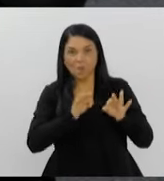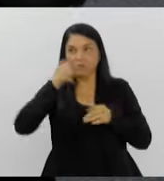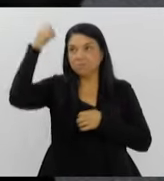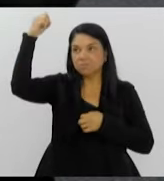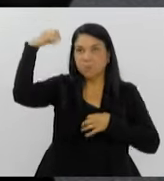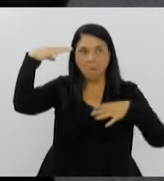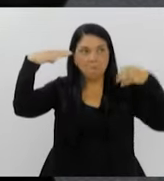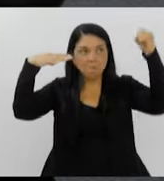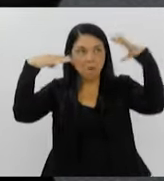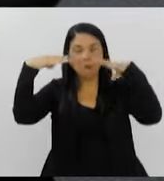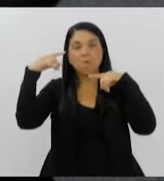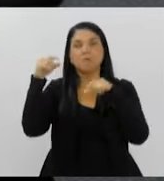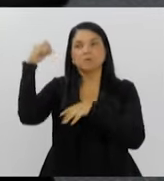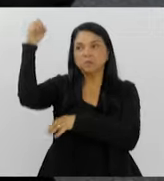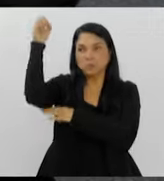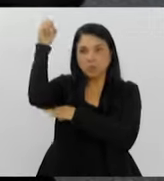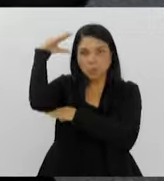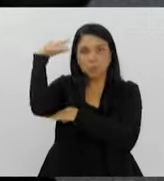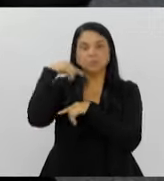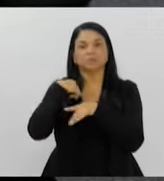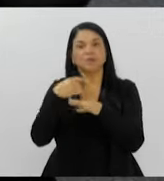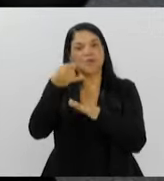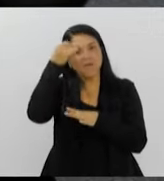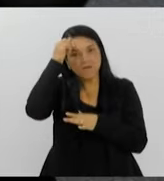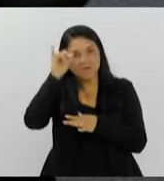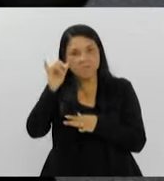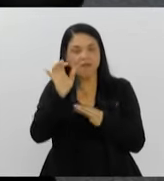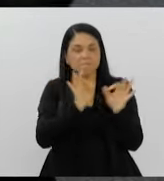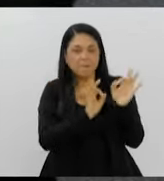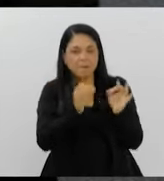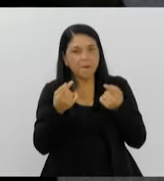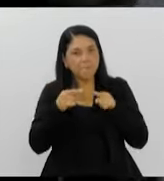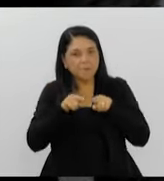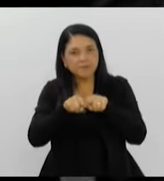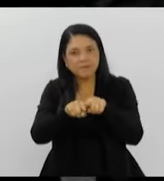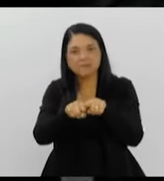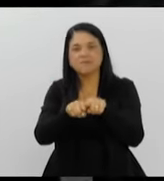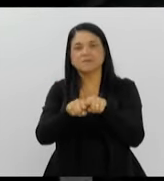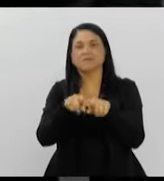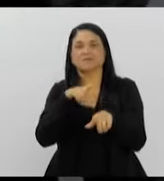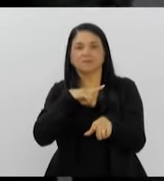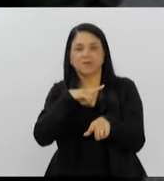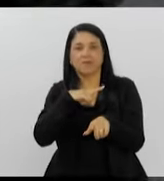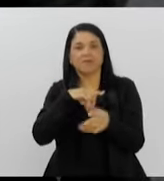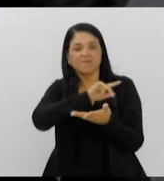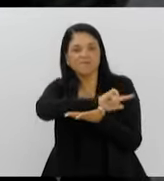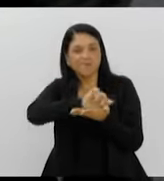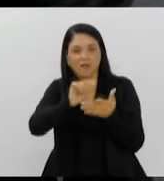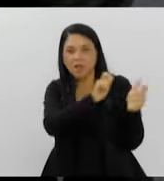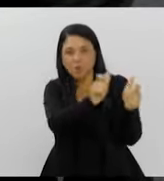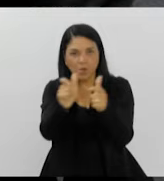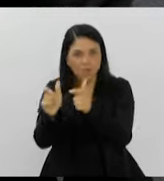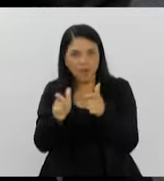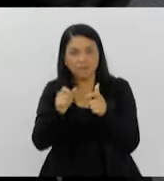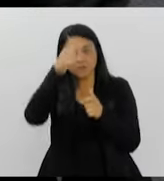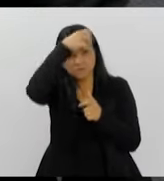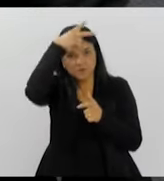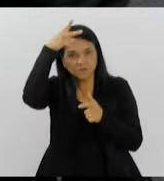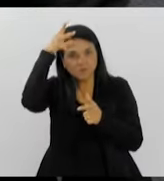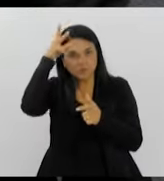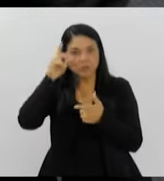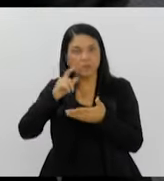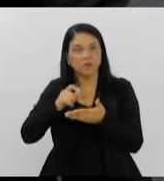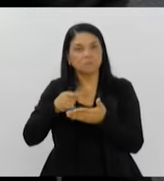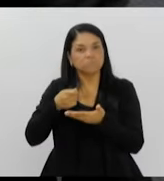pública através de um plano de prevenção com parceria como tem muitos lugares que a prefeitura banca